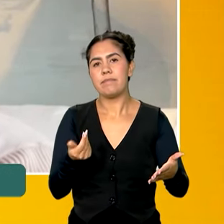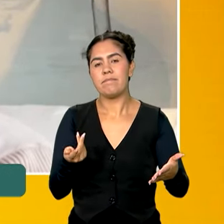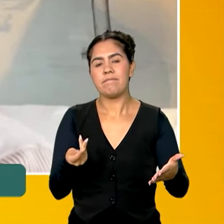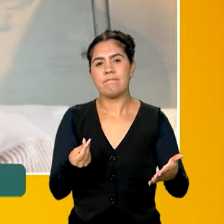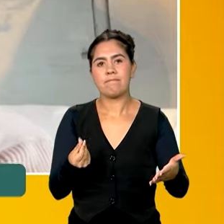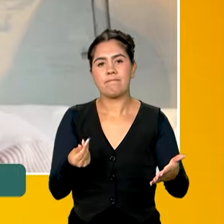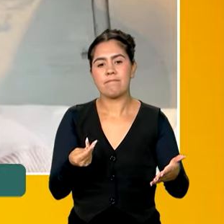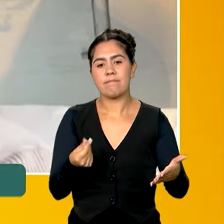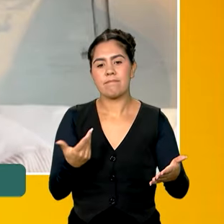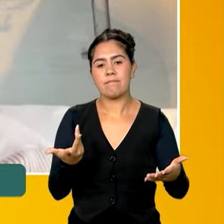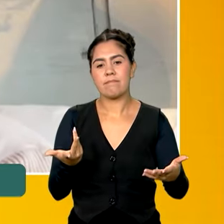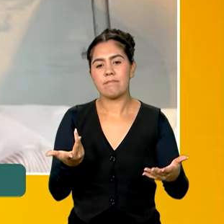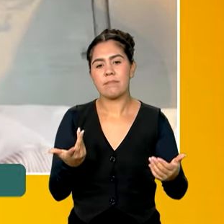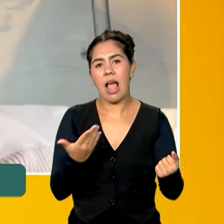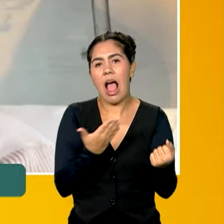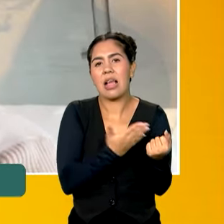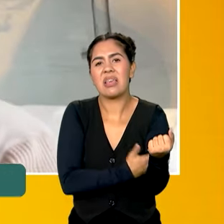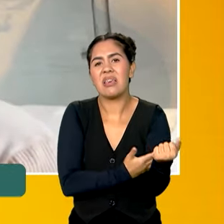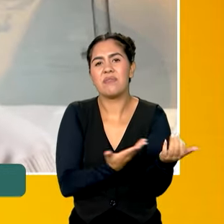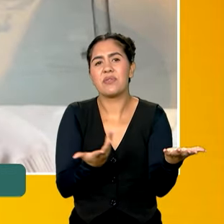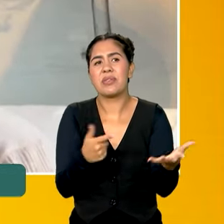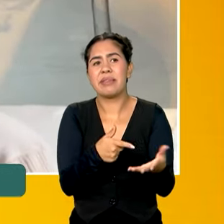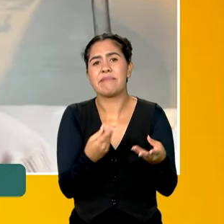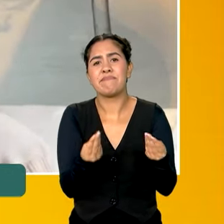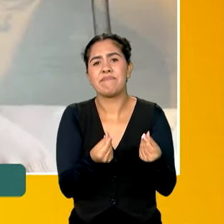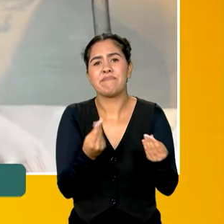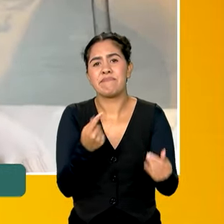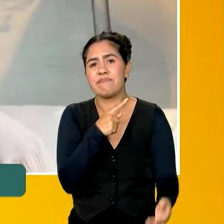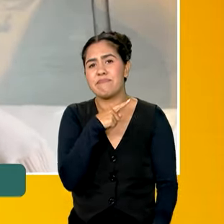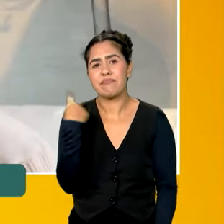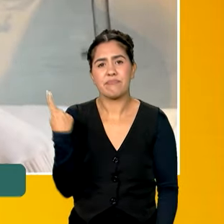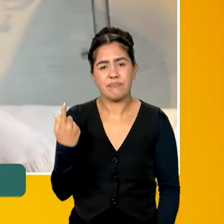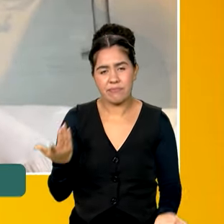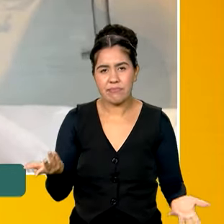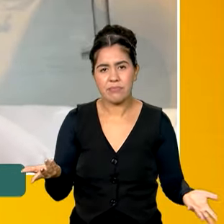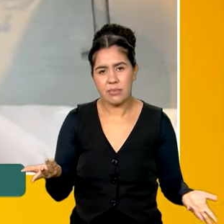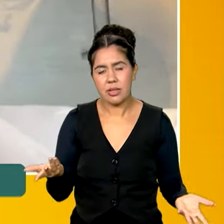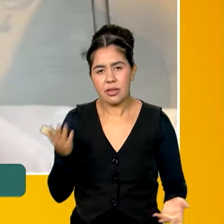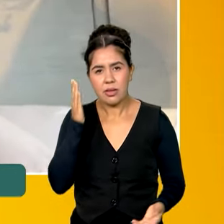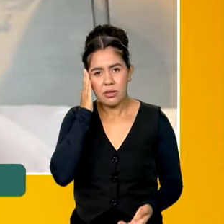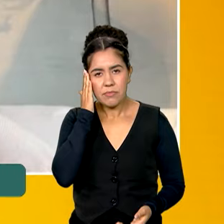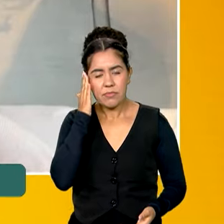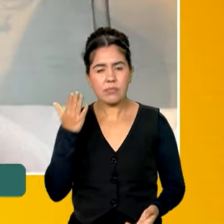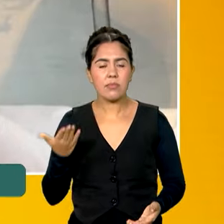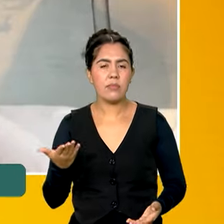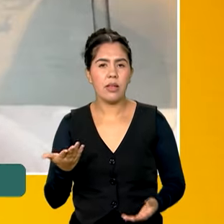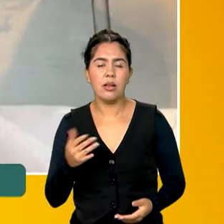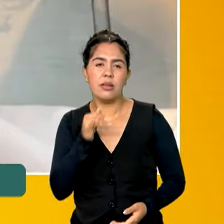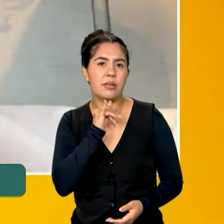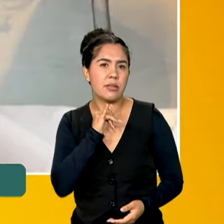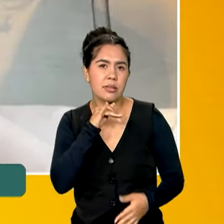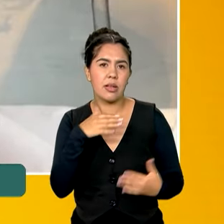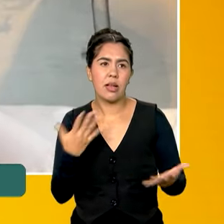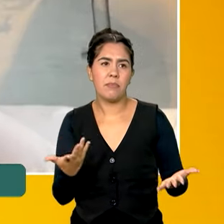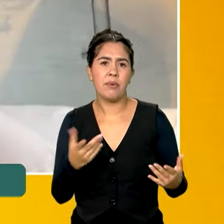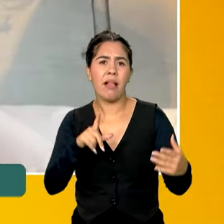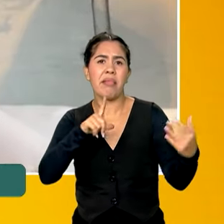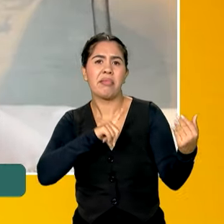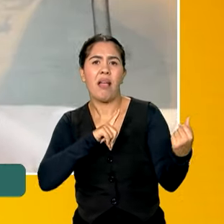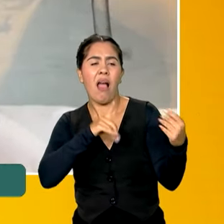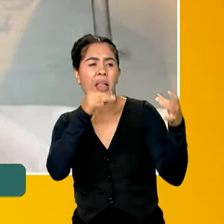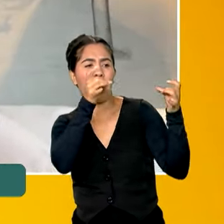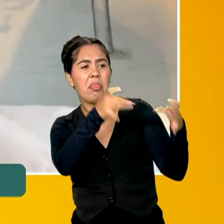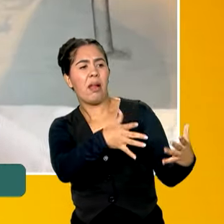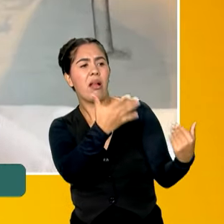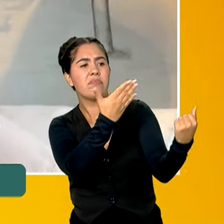de arquivo, arquivo, né? Morto, uhum, sabe? Uhum. Essa ideia de um arquivo morto porque é algo que ocupa espaço, não é